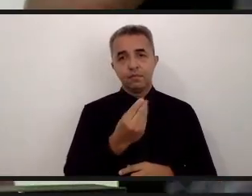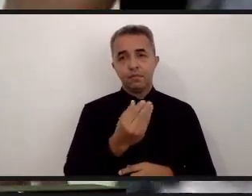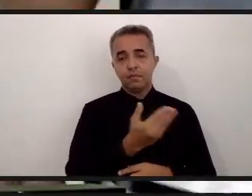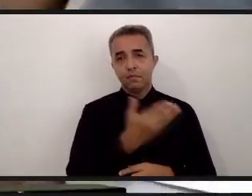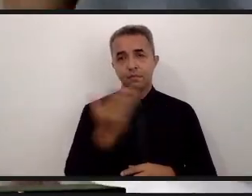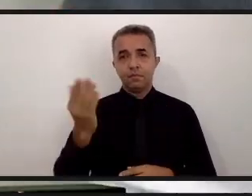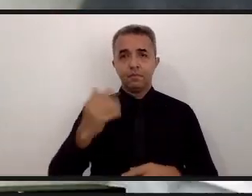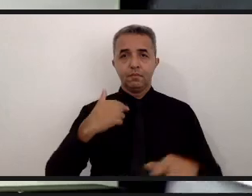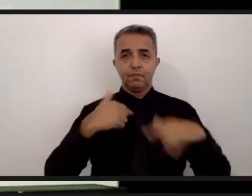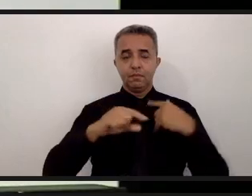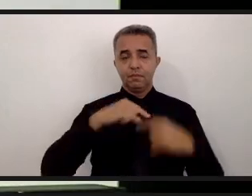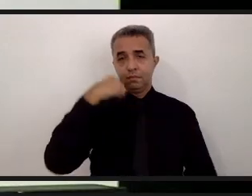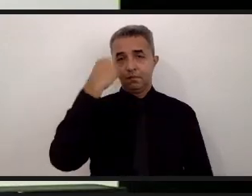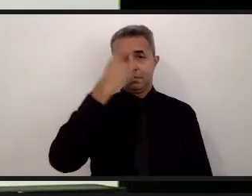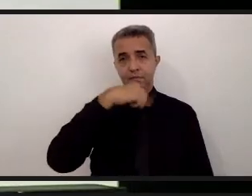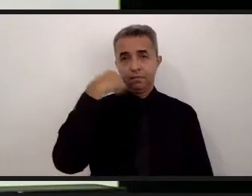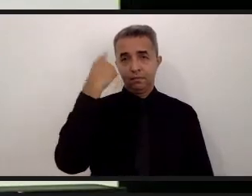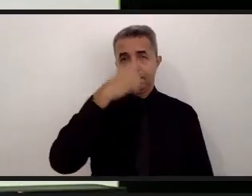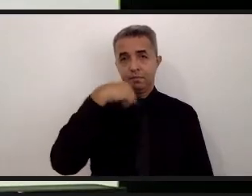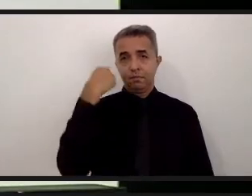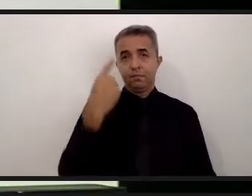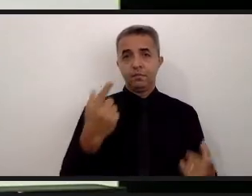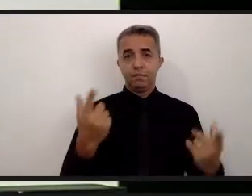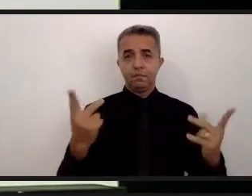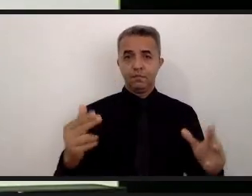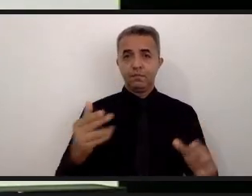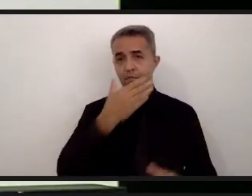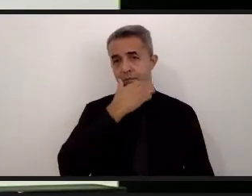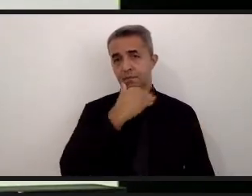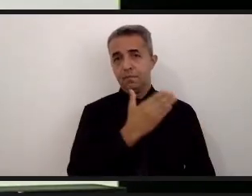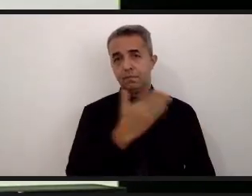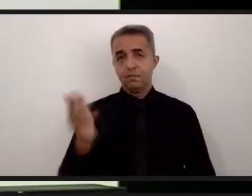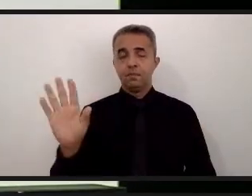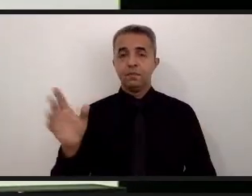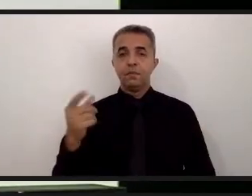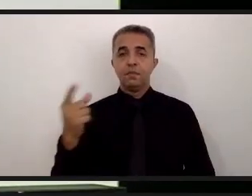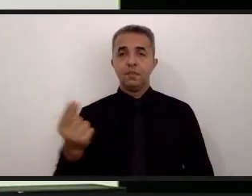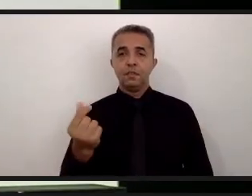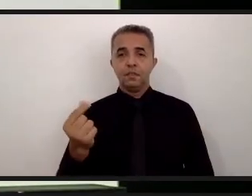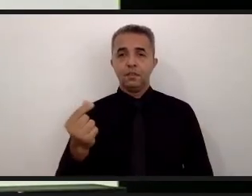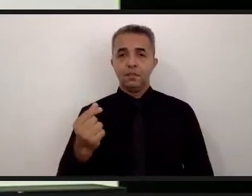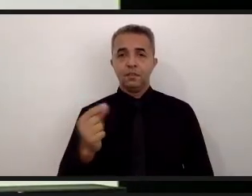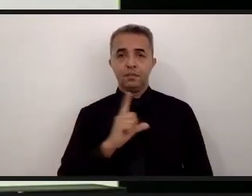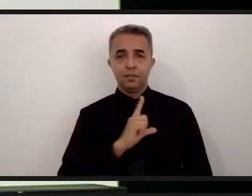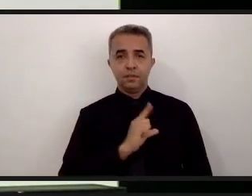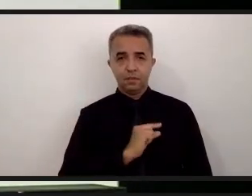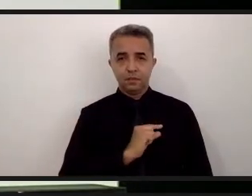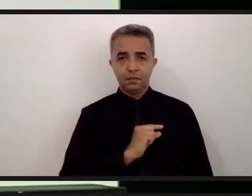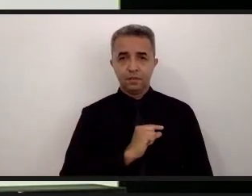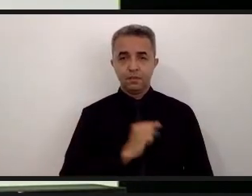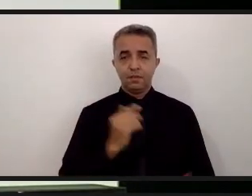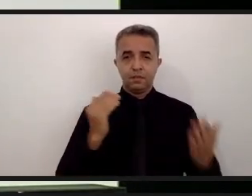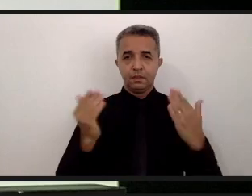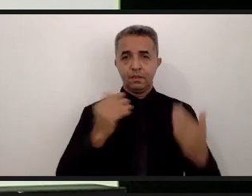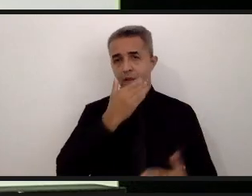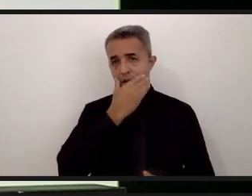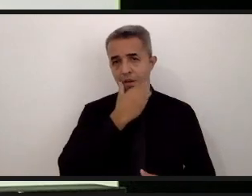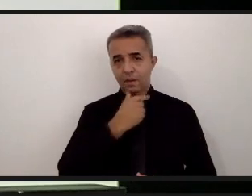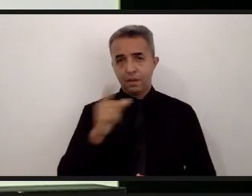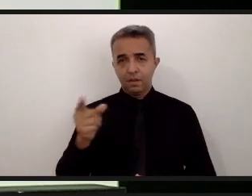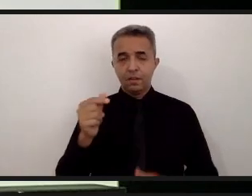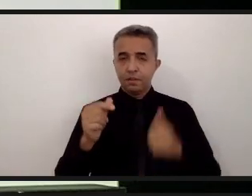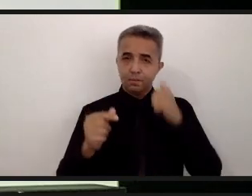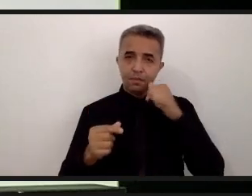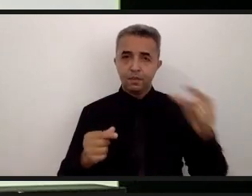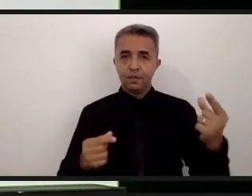dos homens, no entanto, ganham menos. Após pesquisar, um levantamento feito por mim no